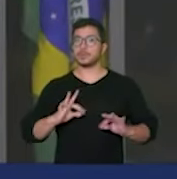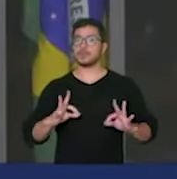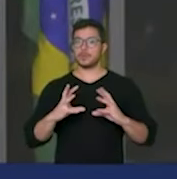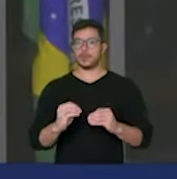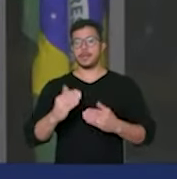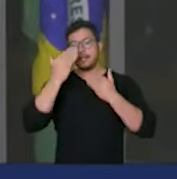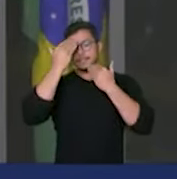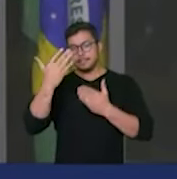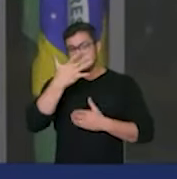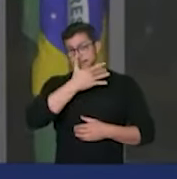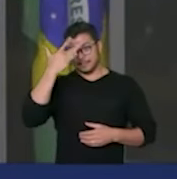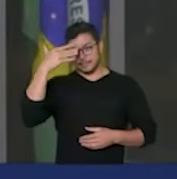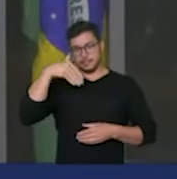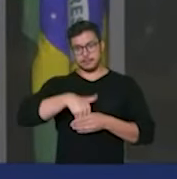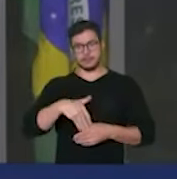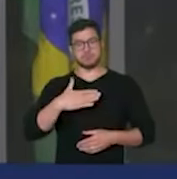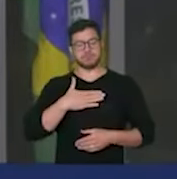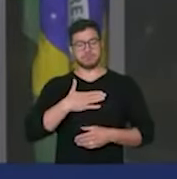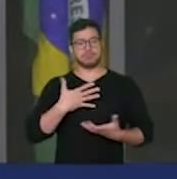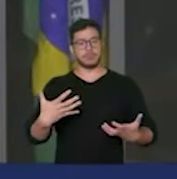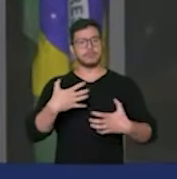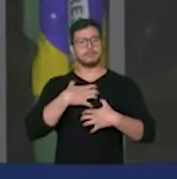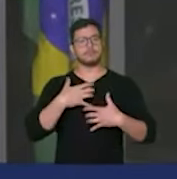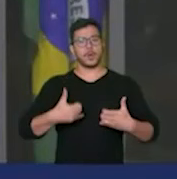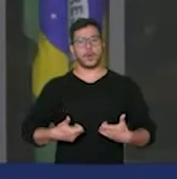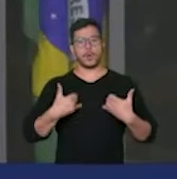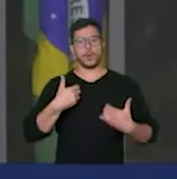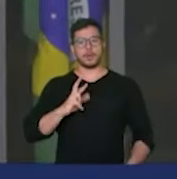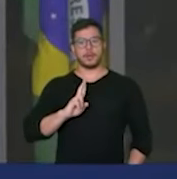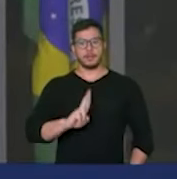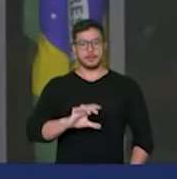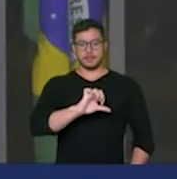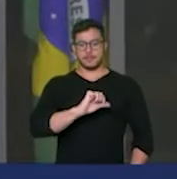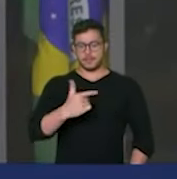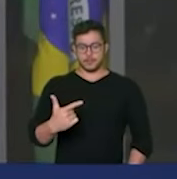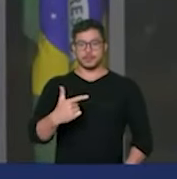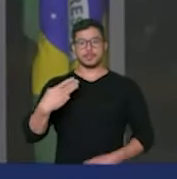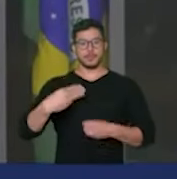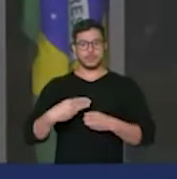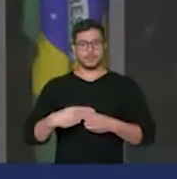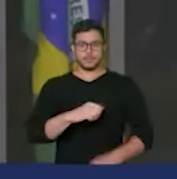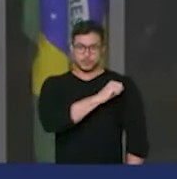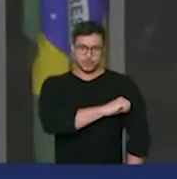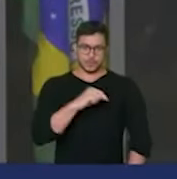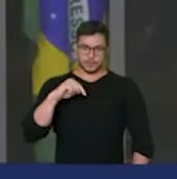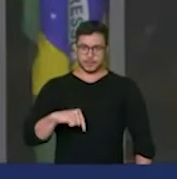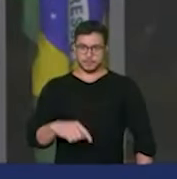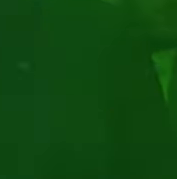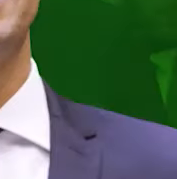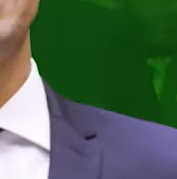que depositaram a confiança em mim, dizer que é uma honra representar os 92 municípios do estado do Rio de Janeiro. Muito obrigado.